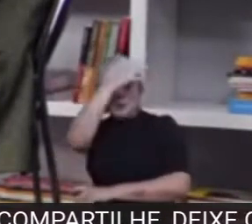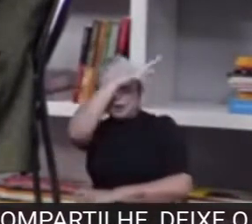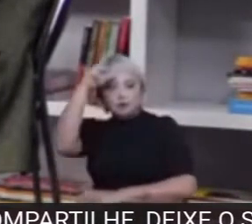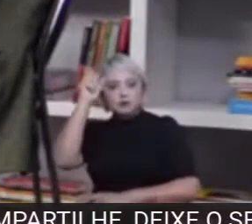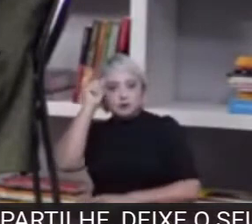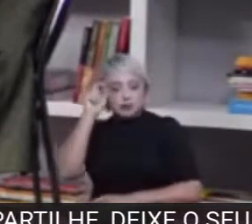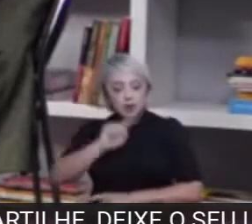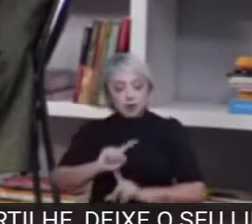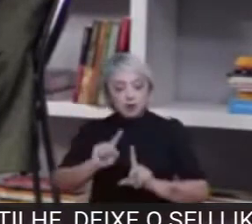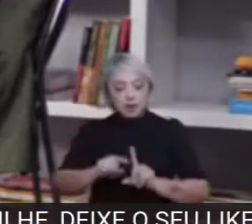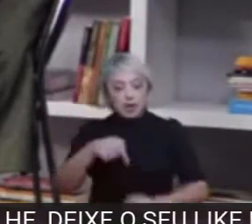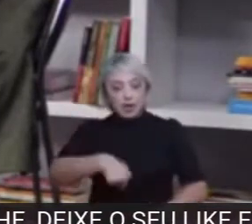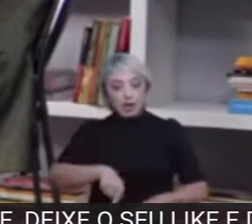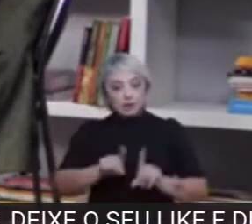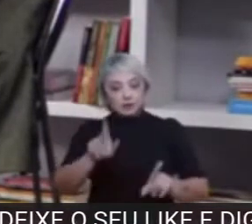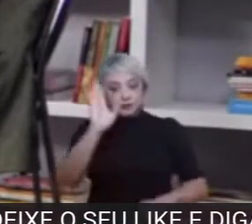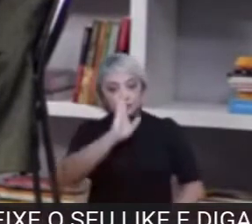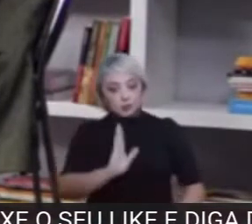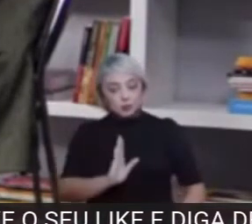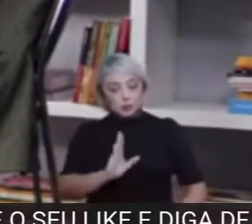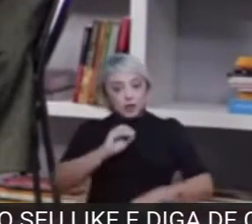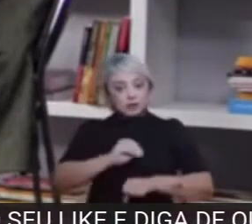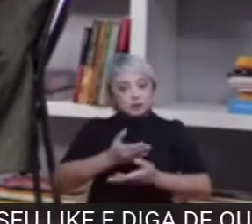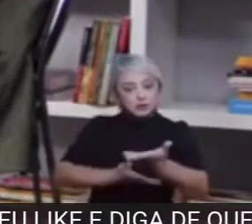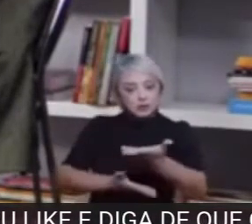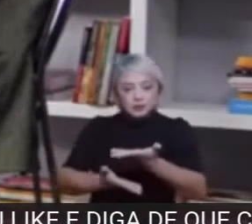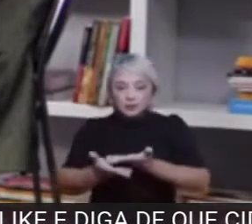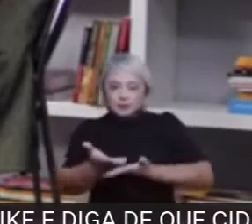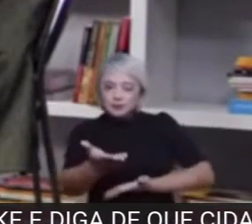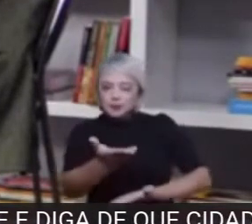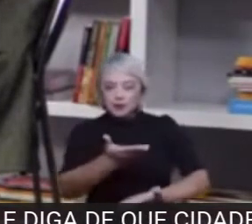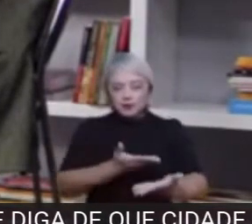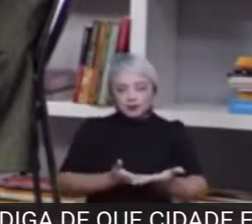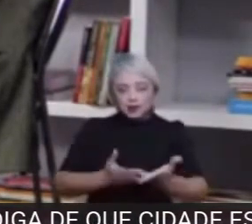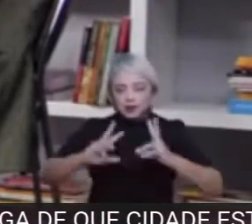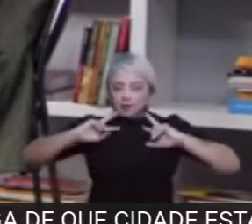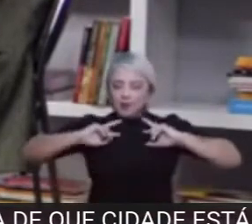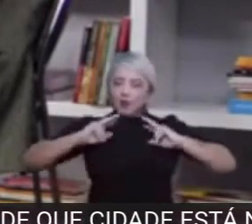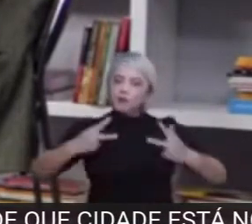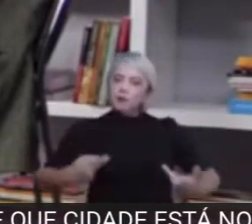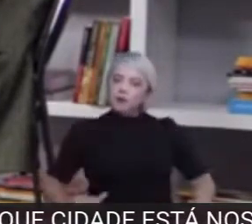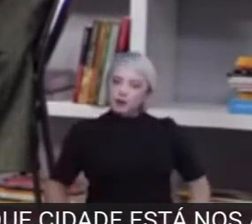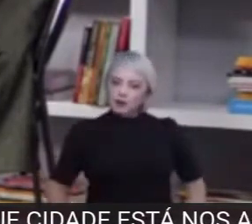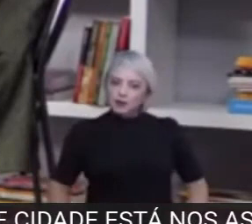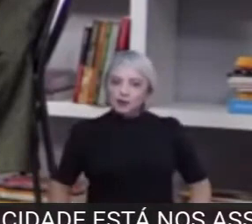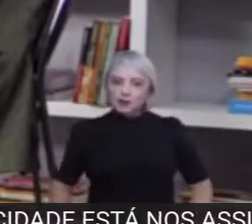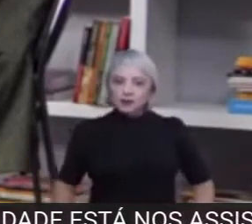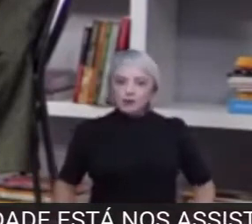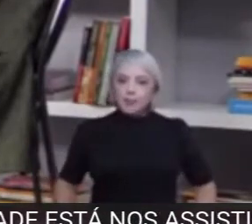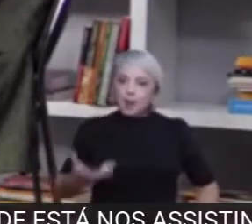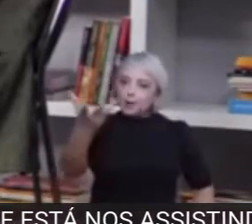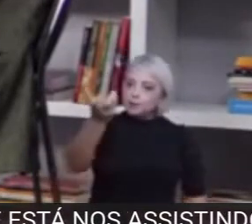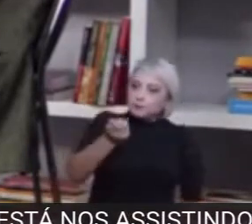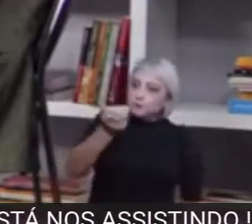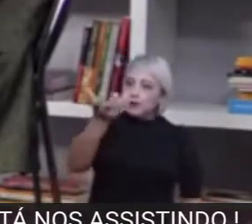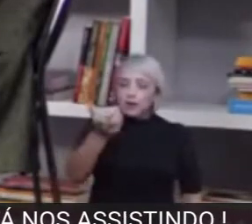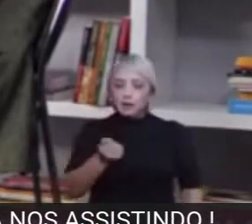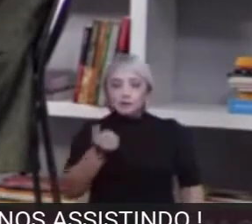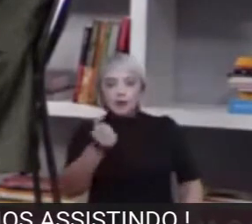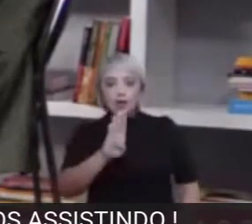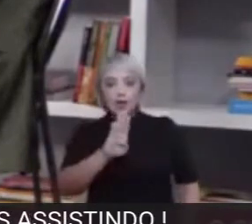que compartilhar com a humanidade os benefícios que a biodiversidade pode